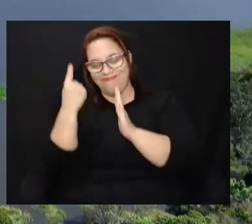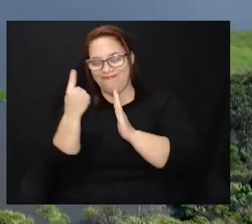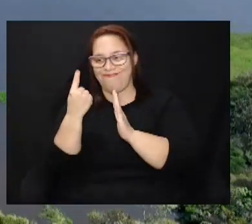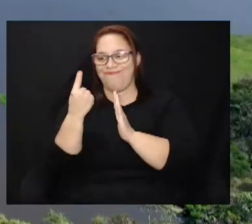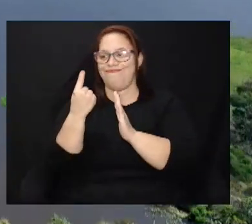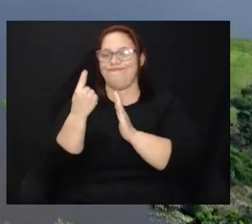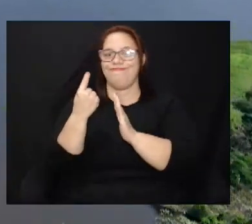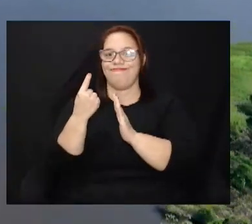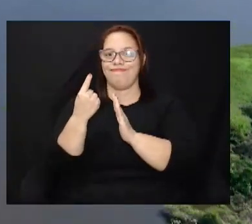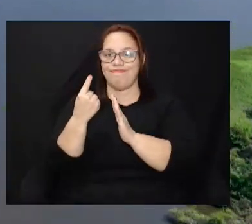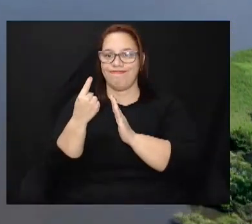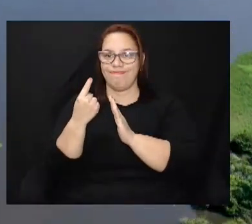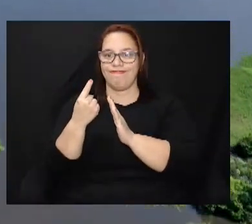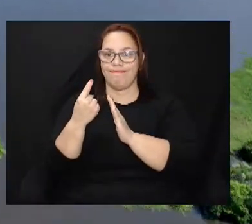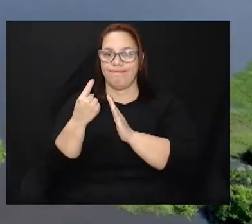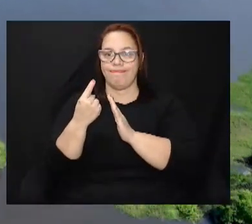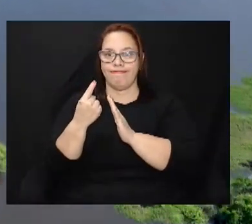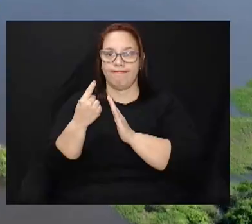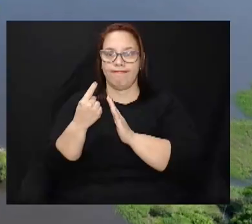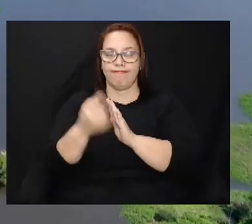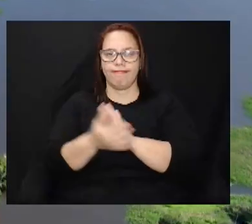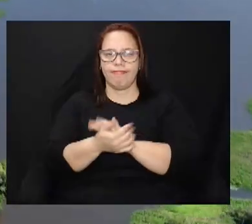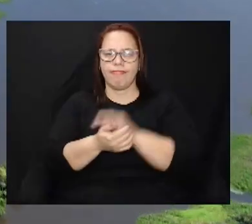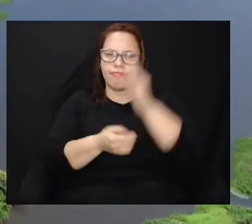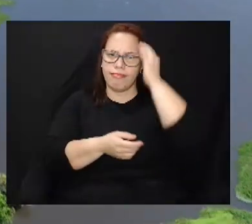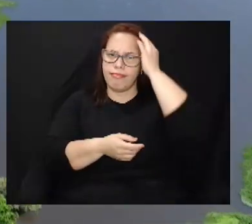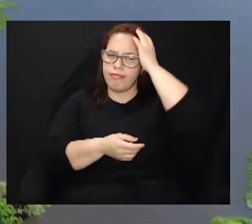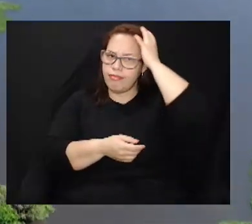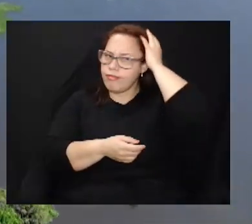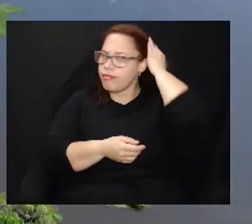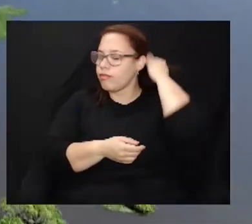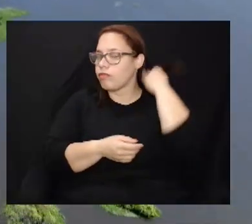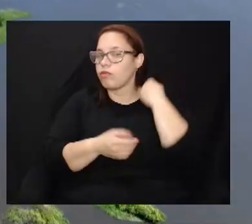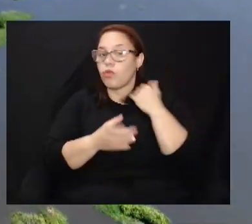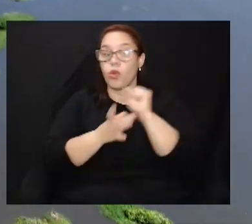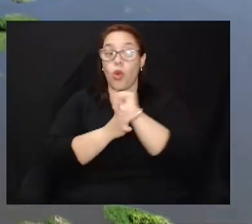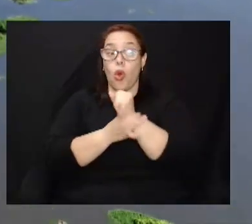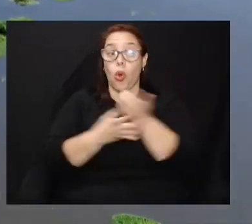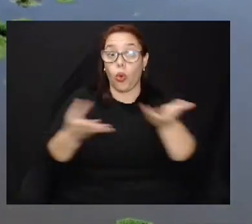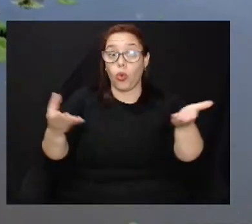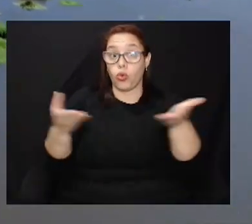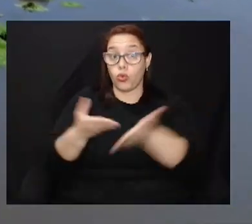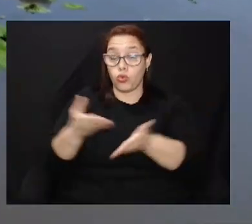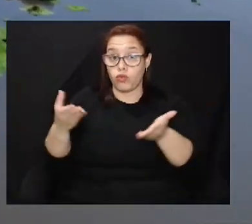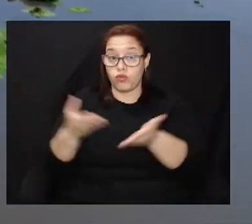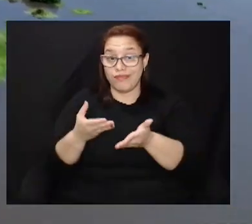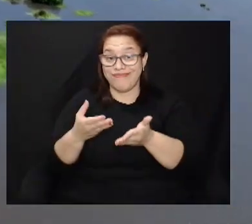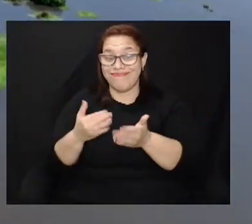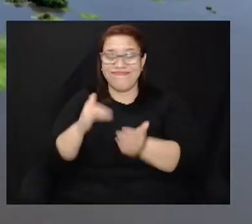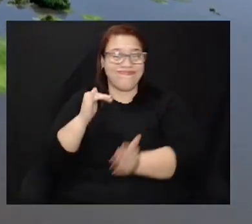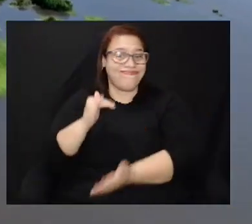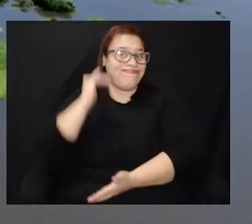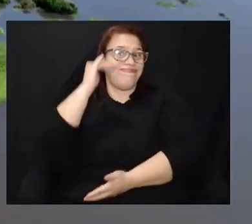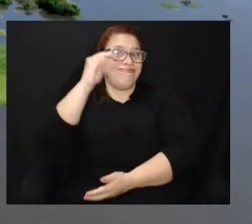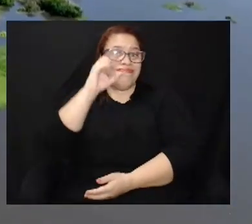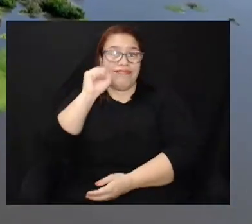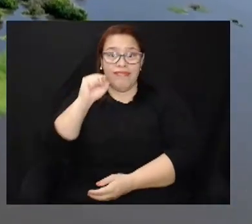primeira notícia que dou é que a preservação hoje está no nível de